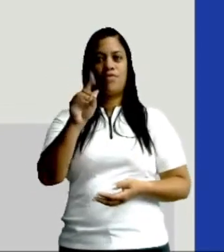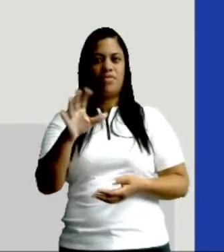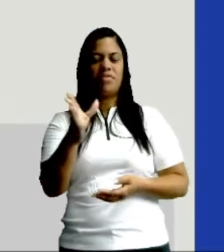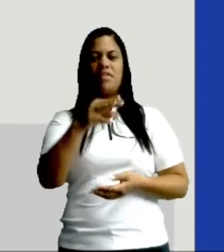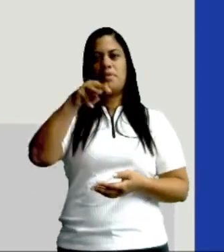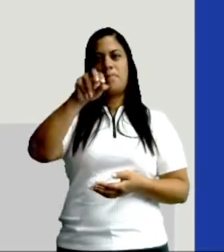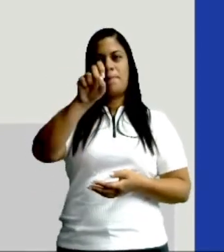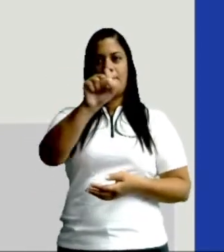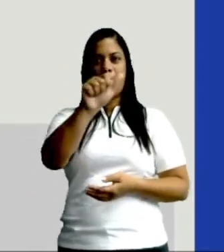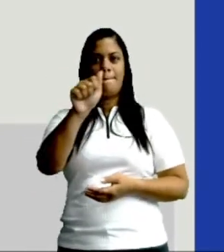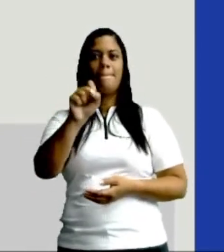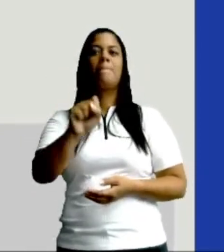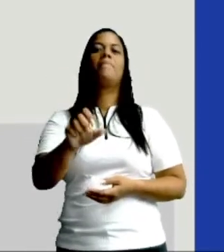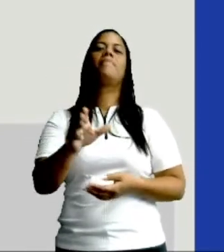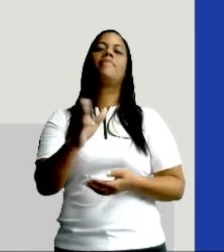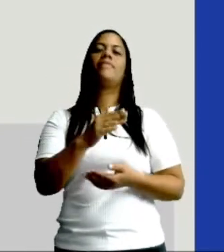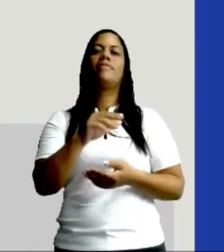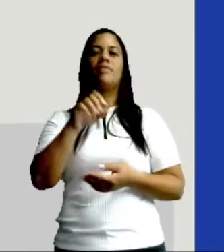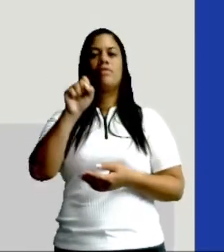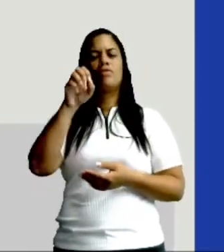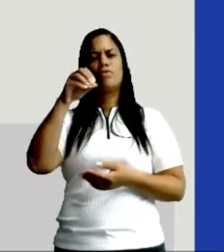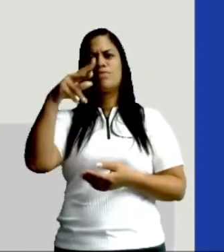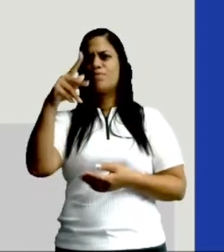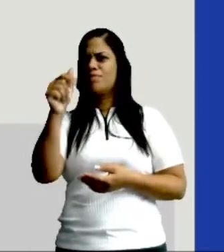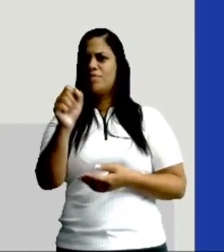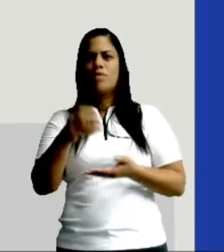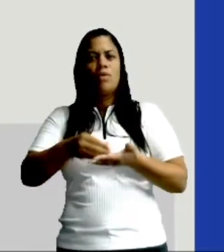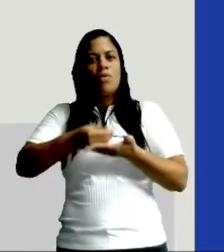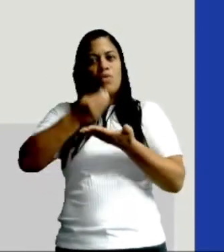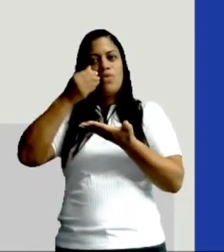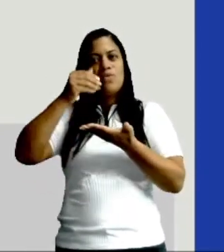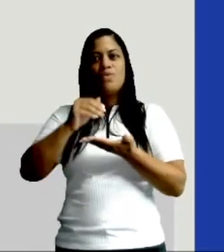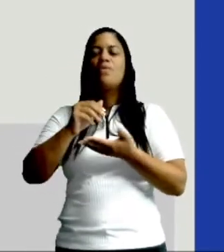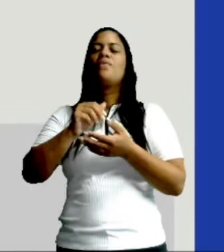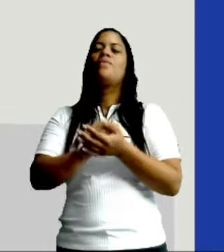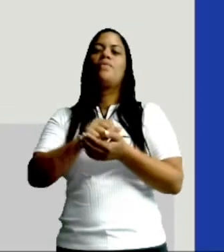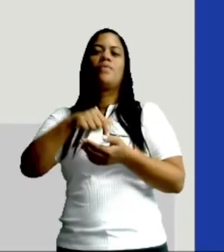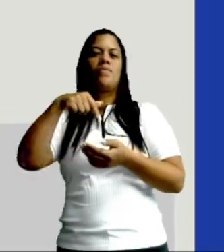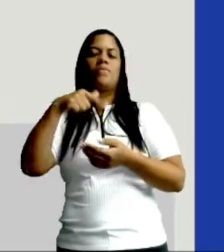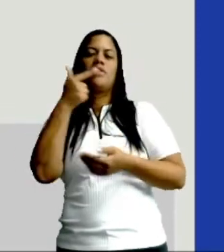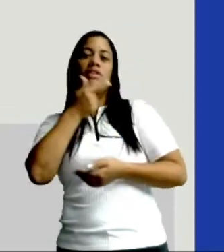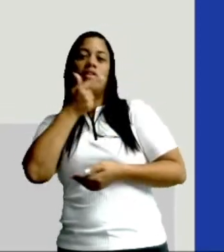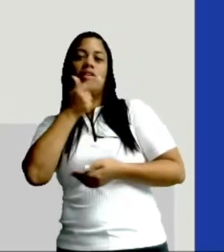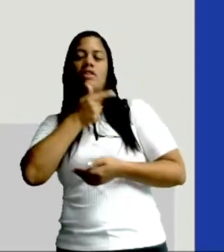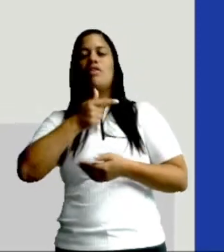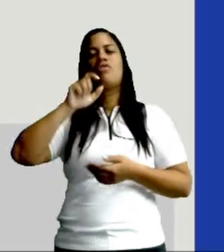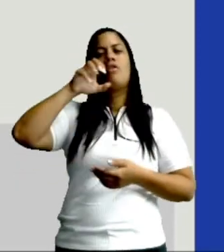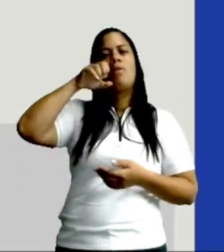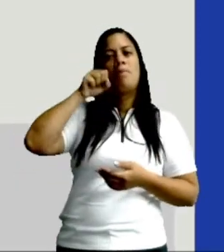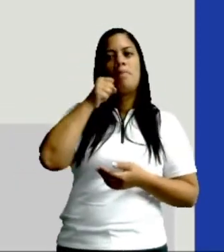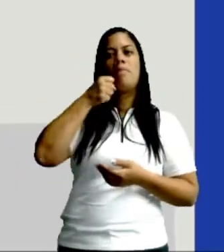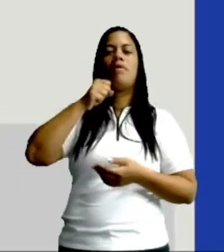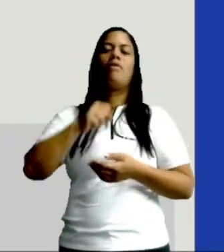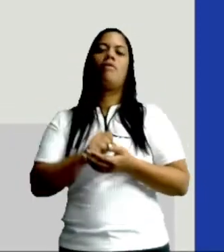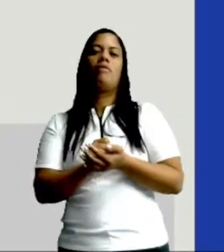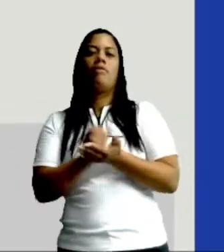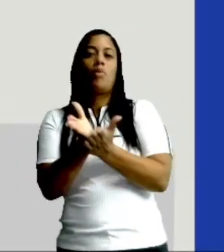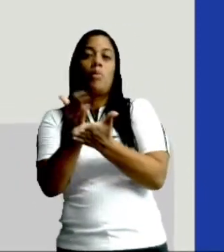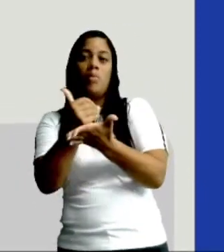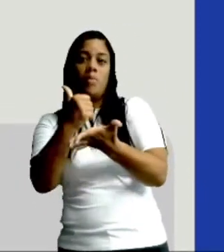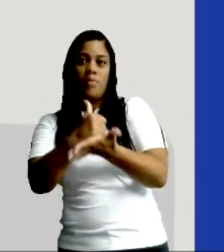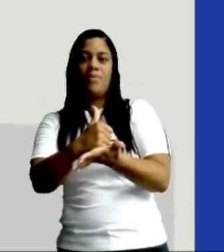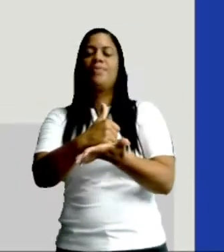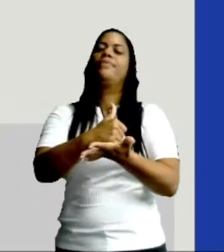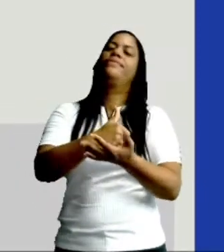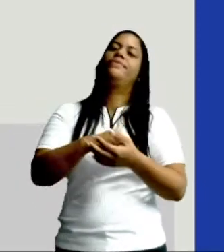massas, croissants, sopas, caldos, queijos, pão, bolos e tortas, que